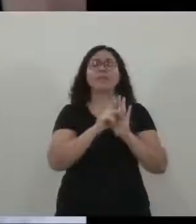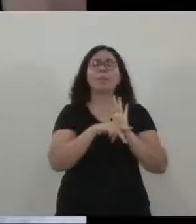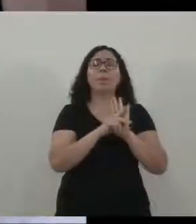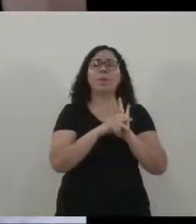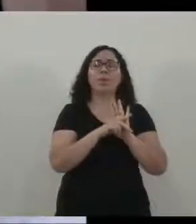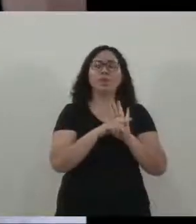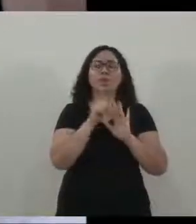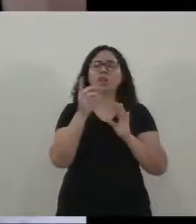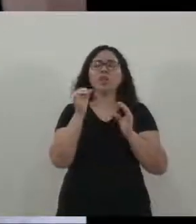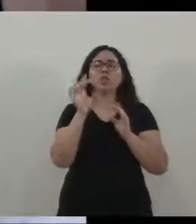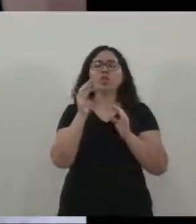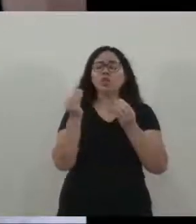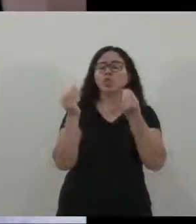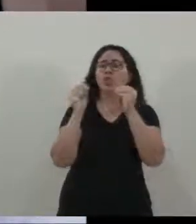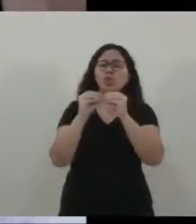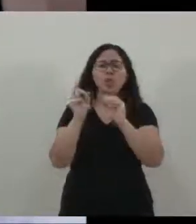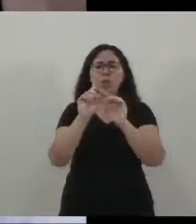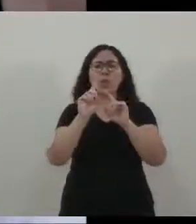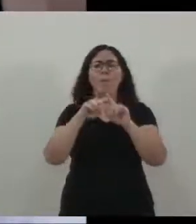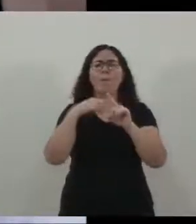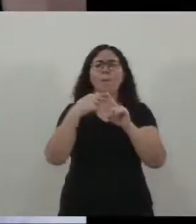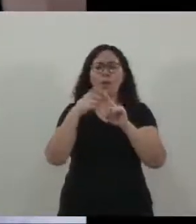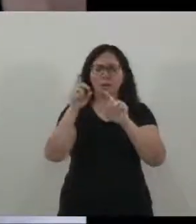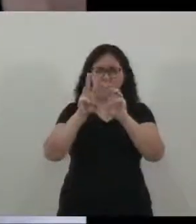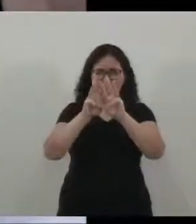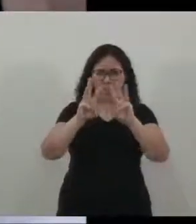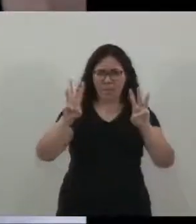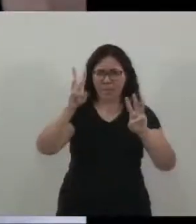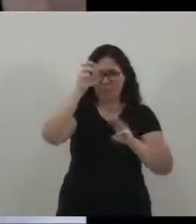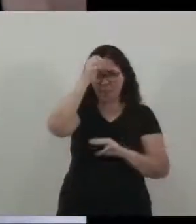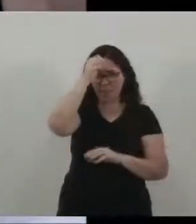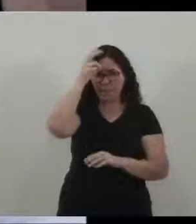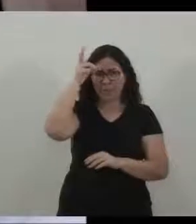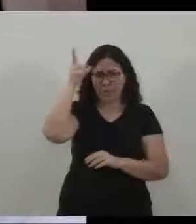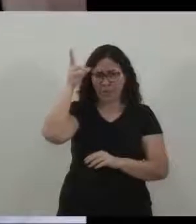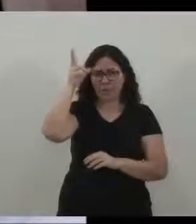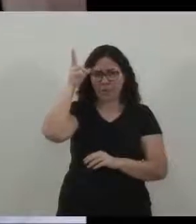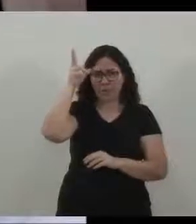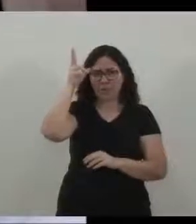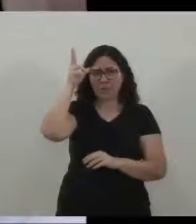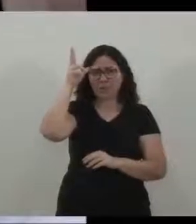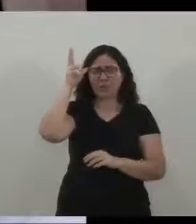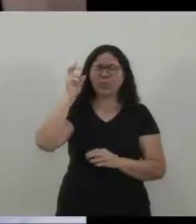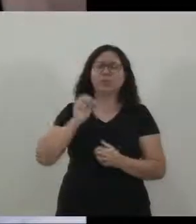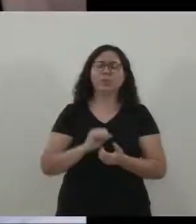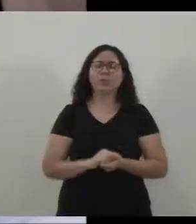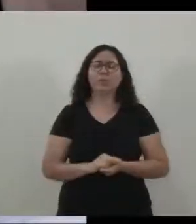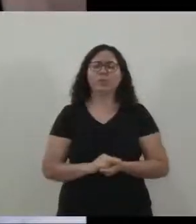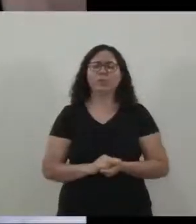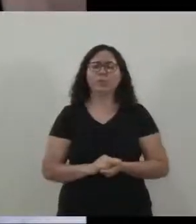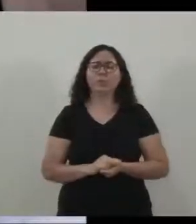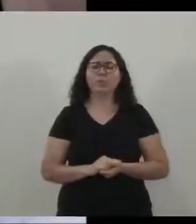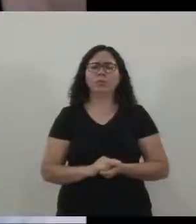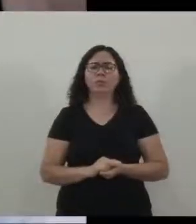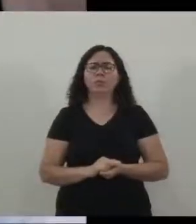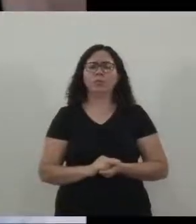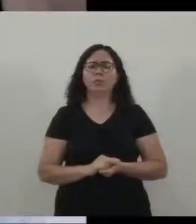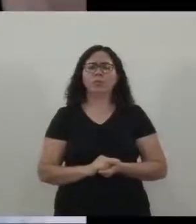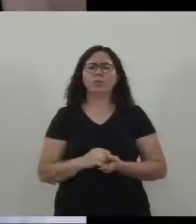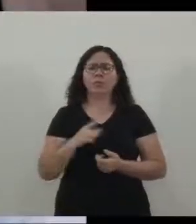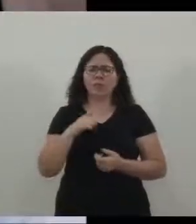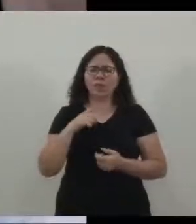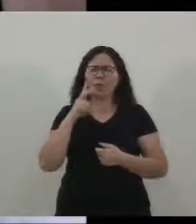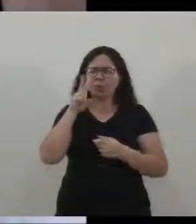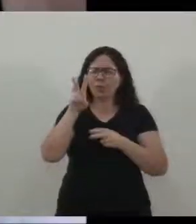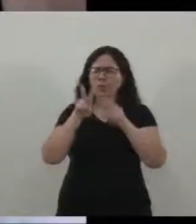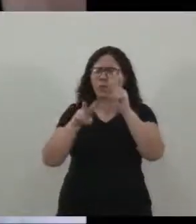né? Não é somente isso. Primeiro que lá no site da Secretaria do Meio Ambiente, na subpasta, você tem a